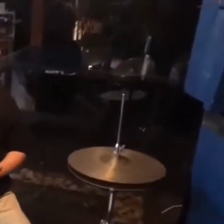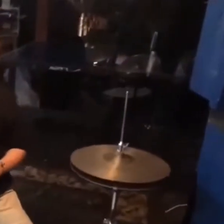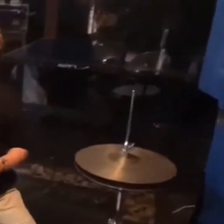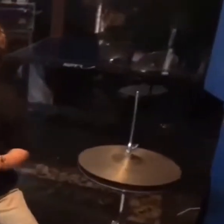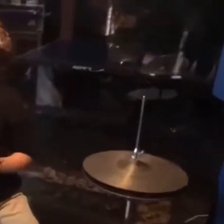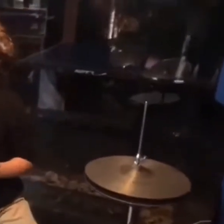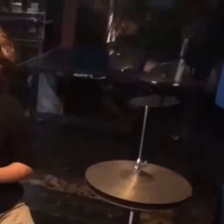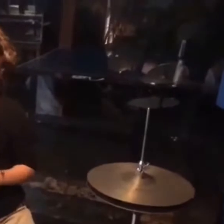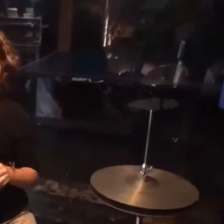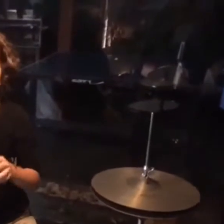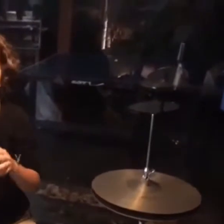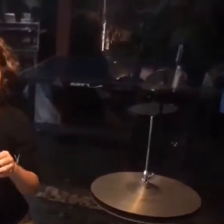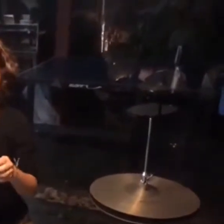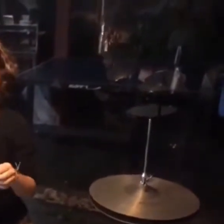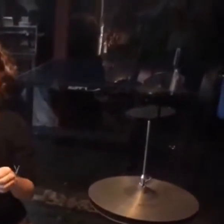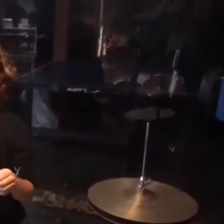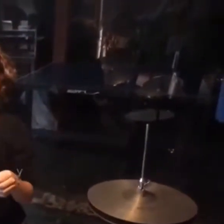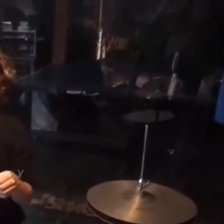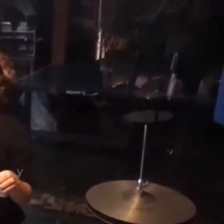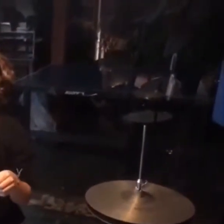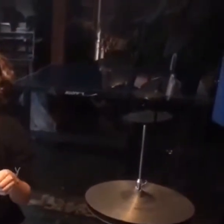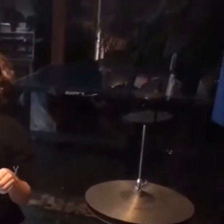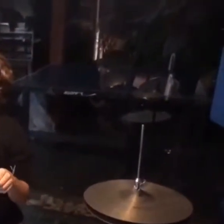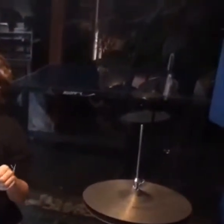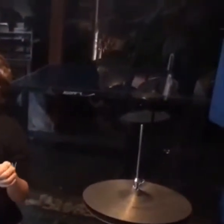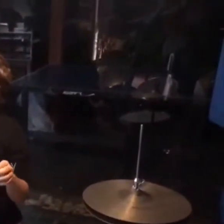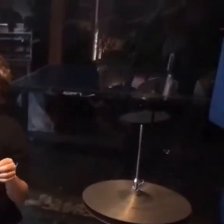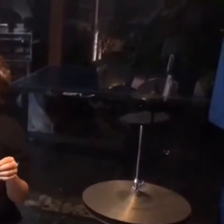Aprenda a viver.